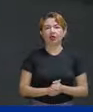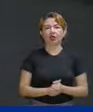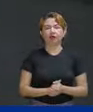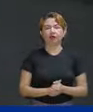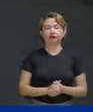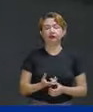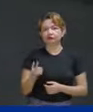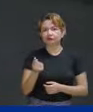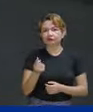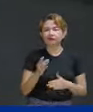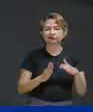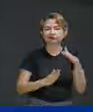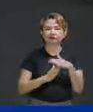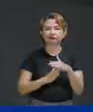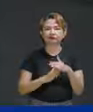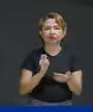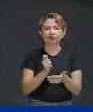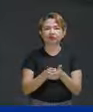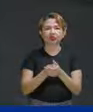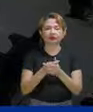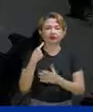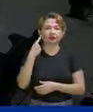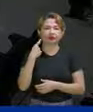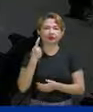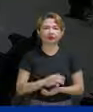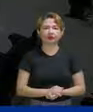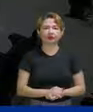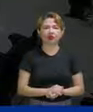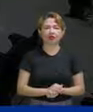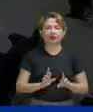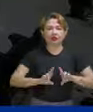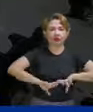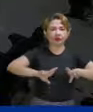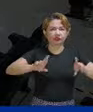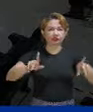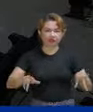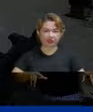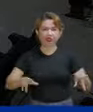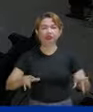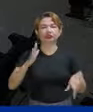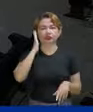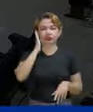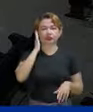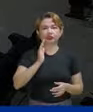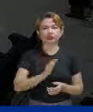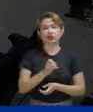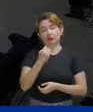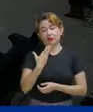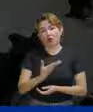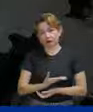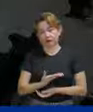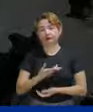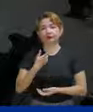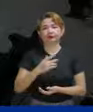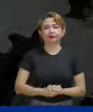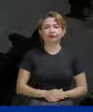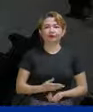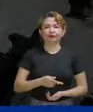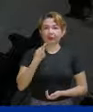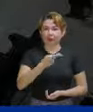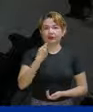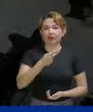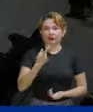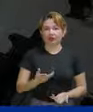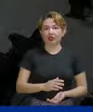fixação de honorários aqui, há uma discrepância de entendimento, então eu acho que seria razoável a gente ouvir o que